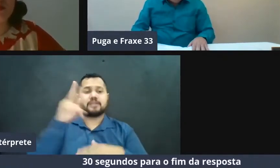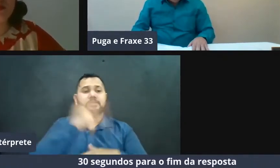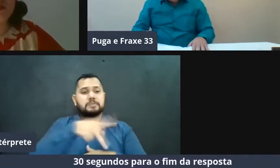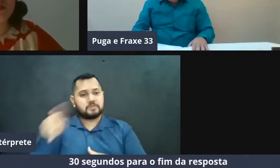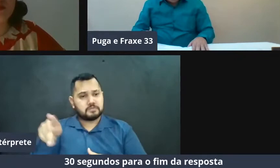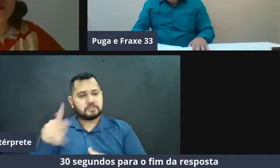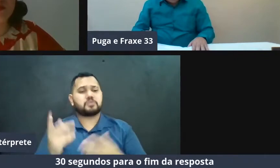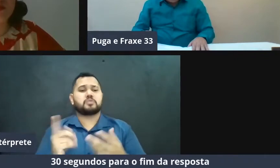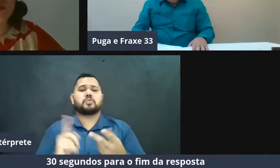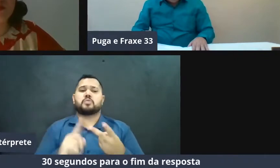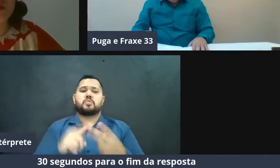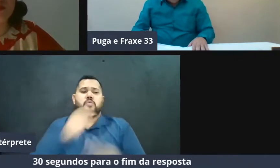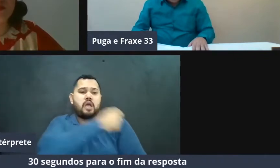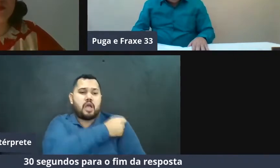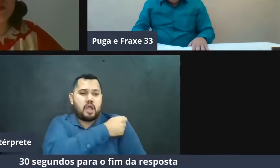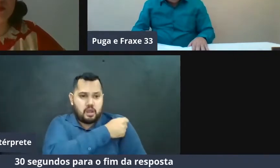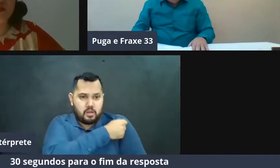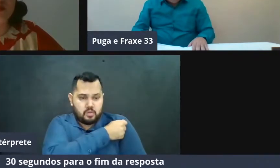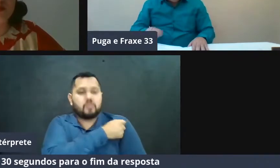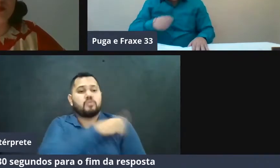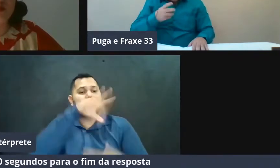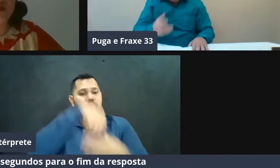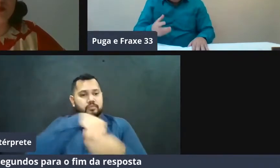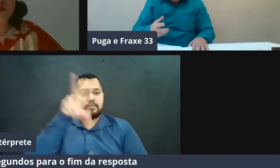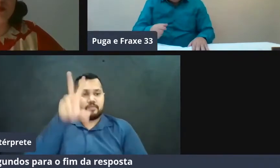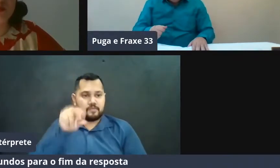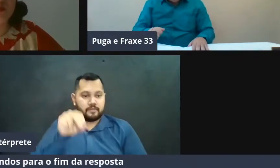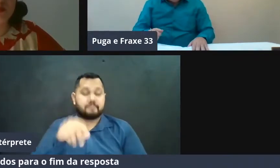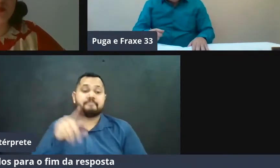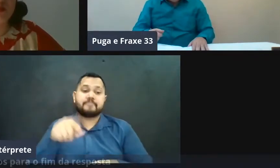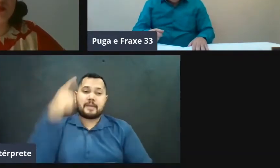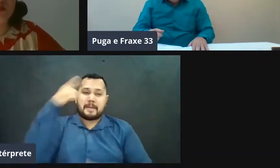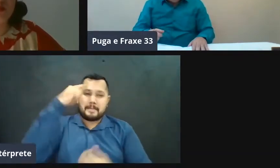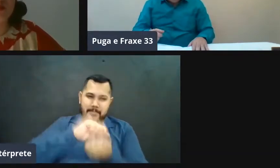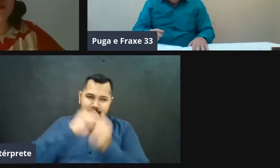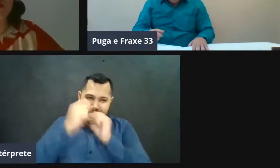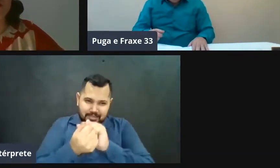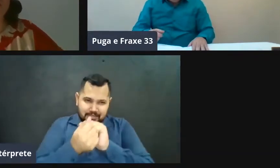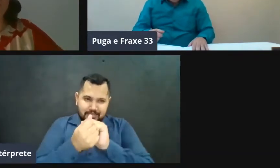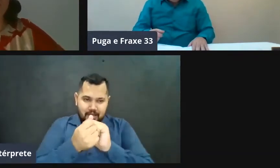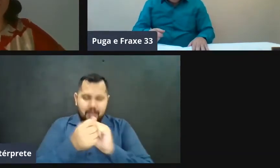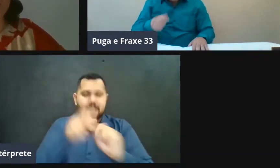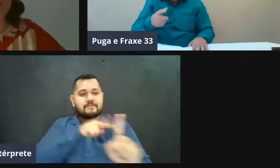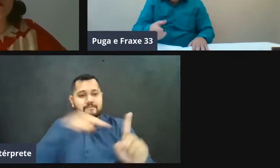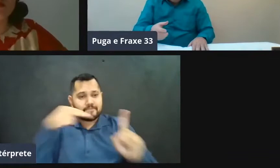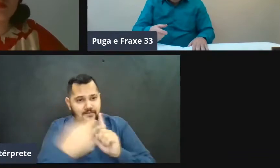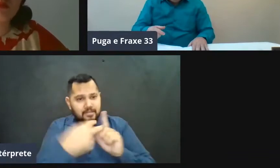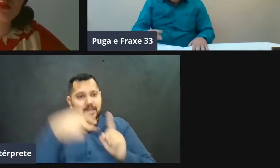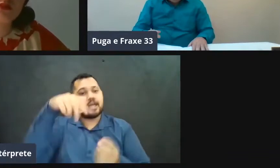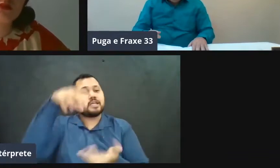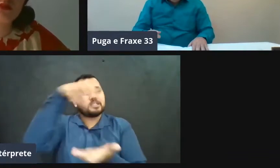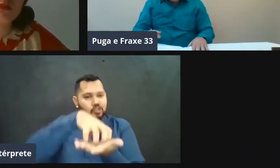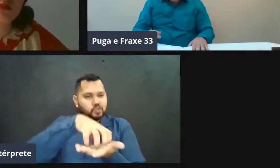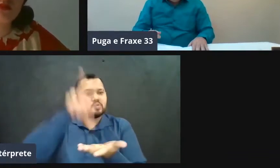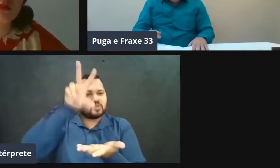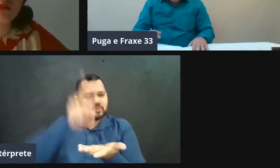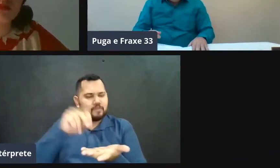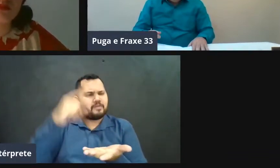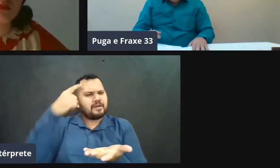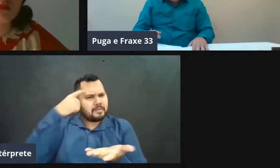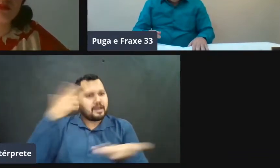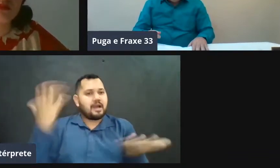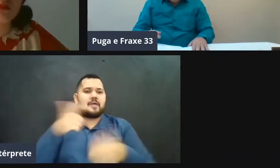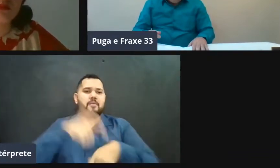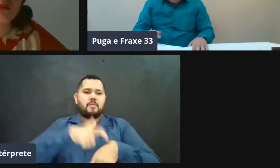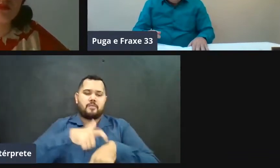professores, para os alunos da nossa instituição. Então, esse repensar a instituição é que é colocado nesse momento como